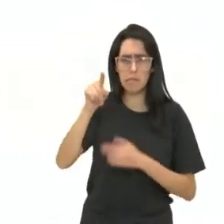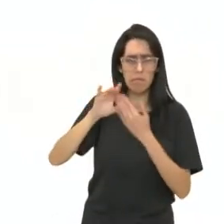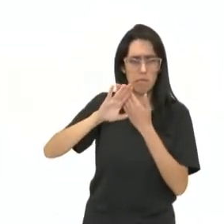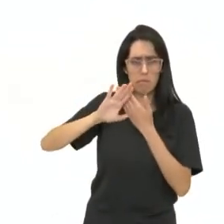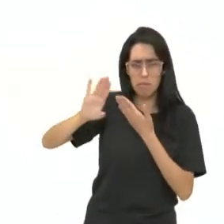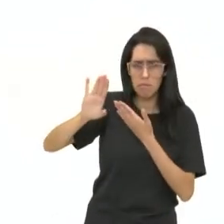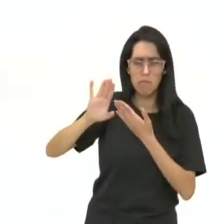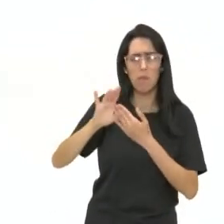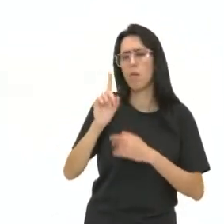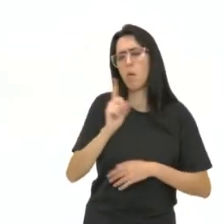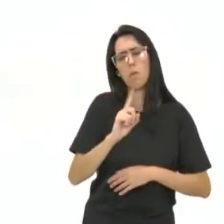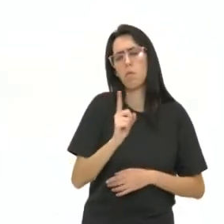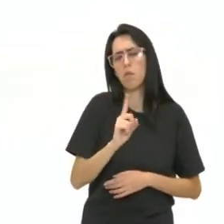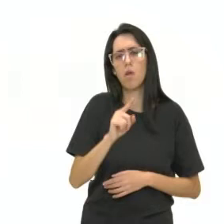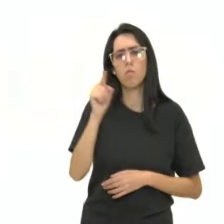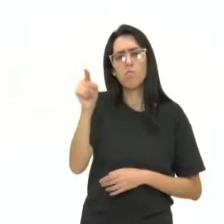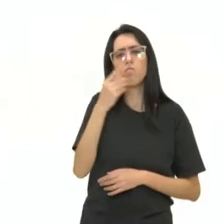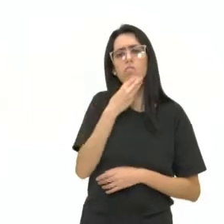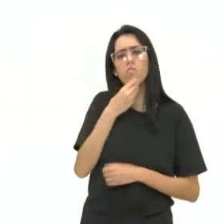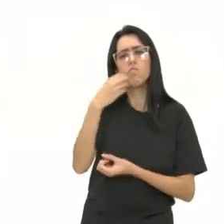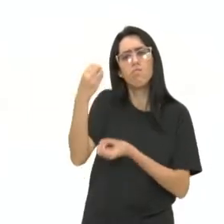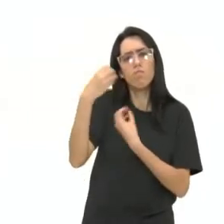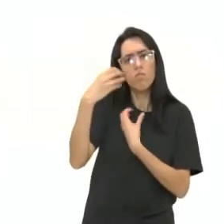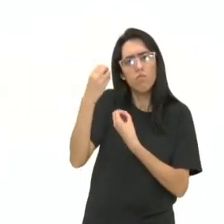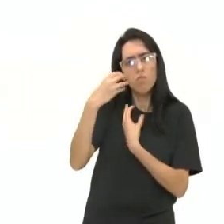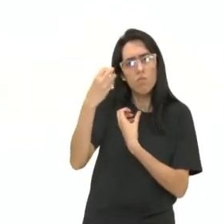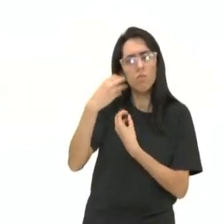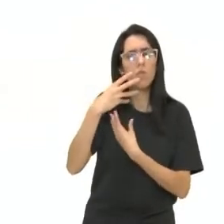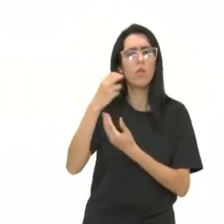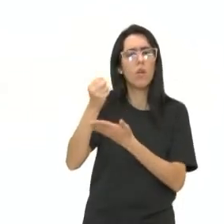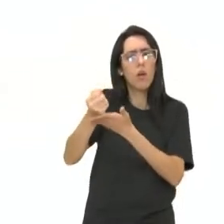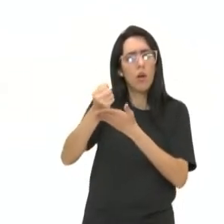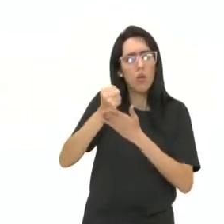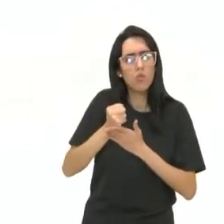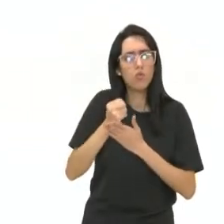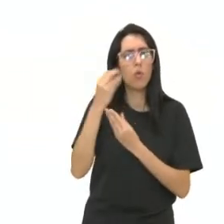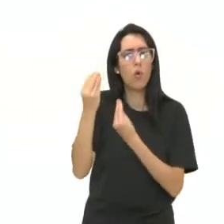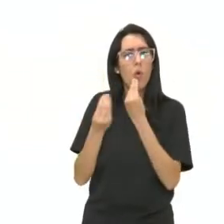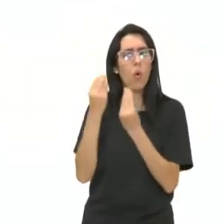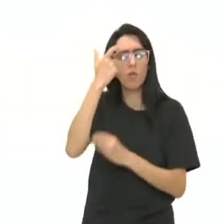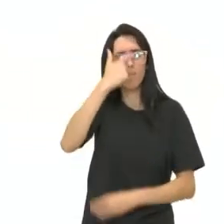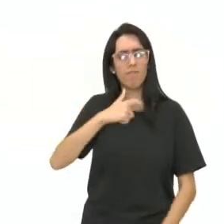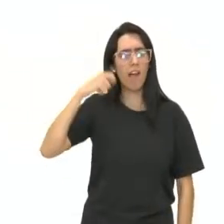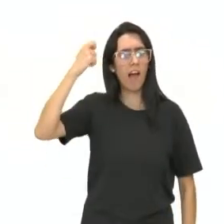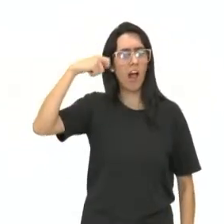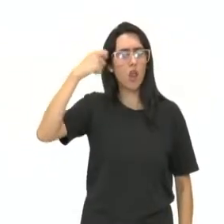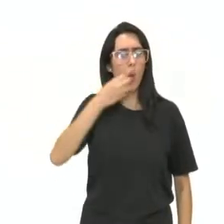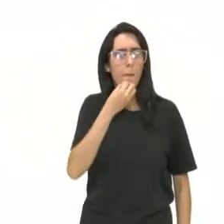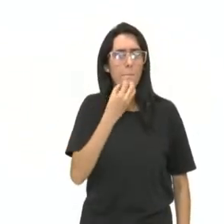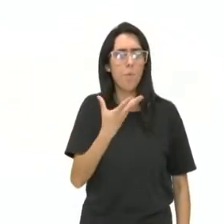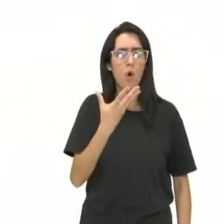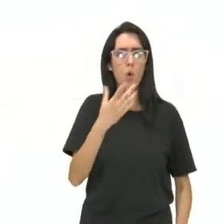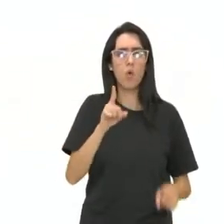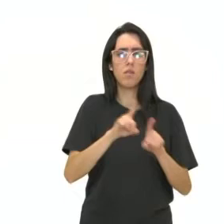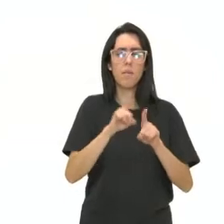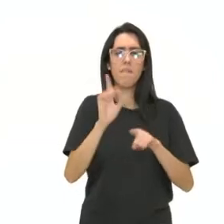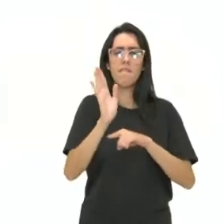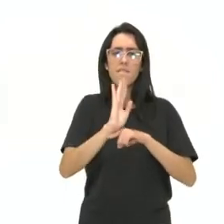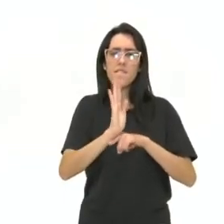o guião, me disse como podia ser, né? Me ensinou a ser um ator, me ensinou a ser um diretor. Quem